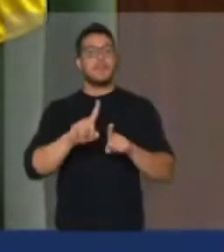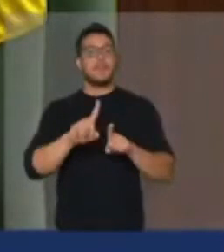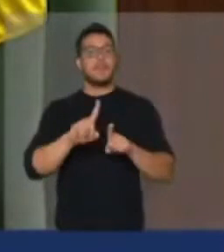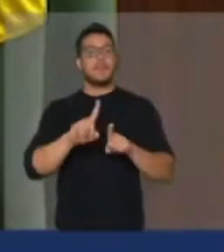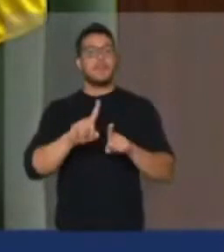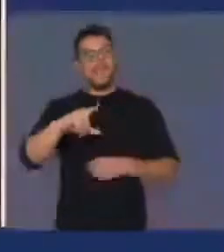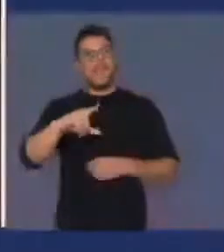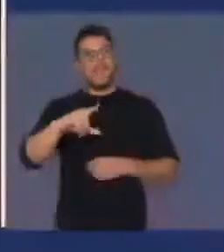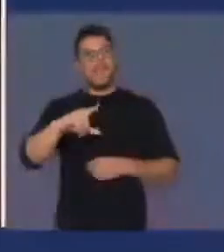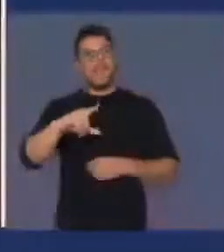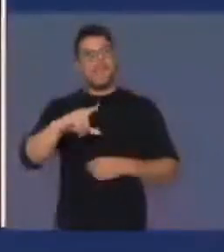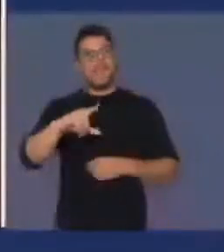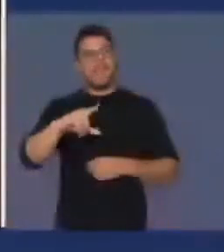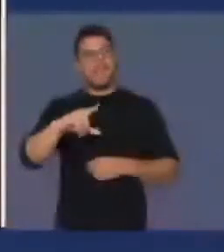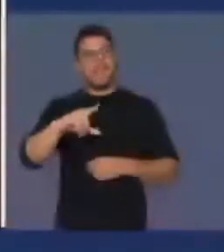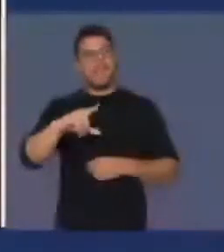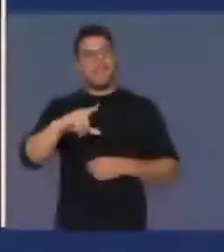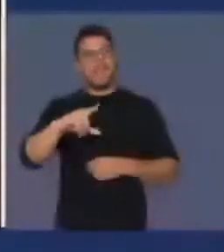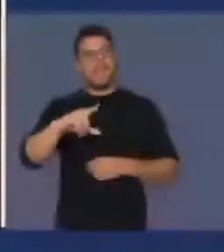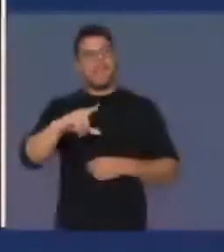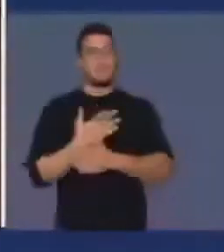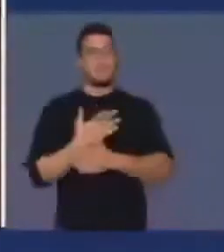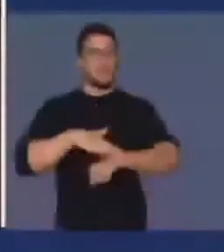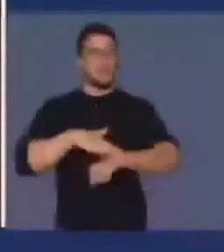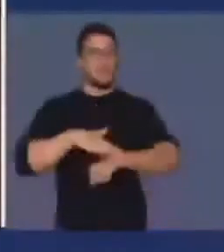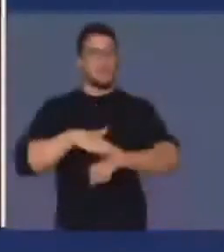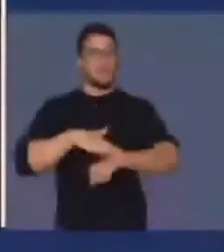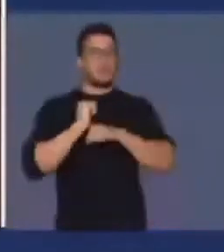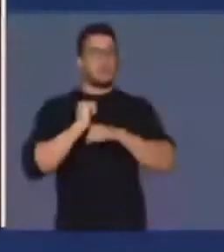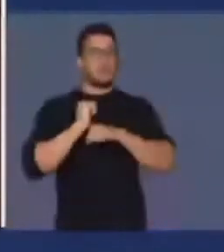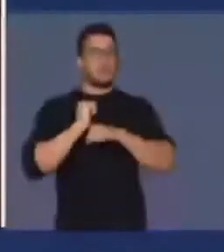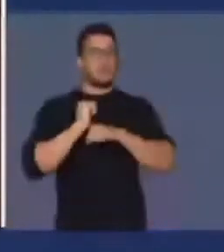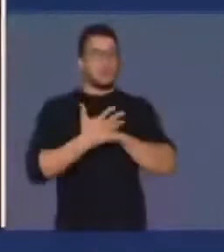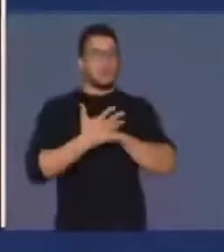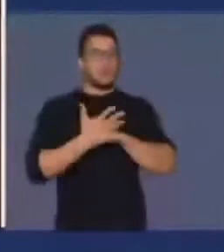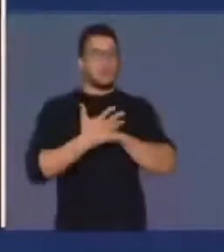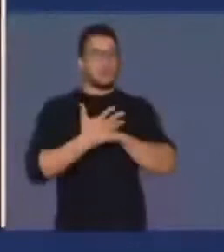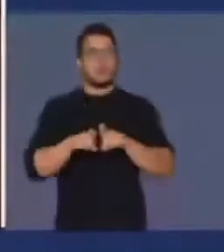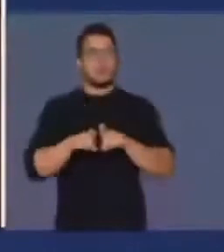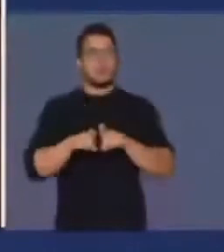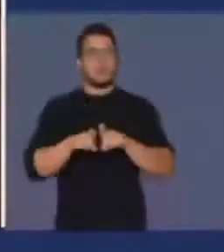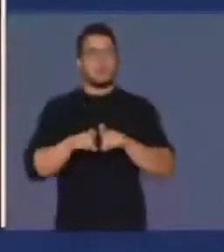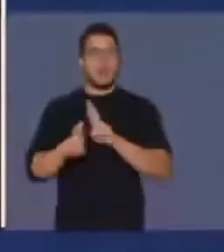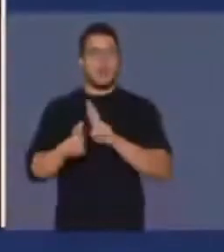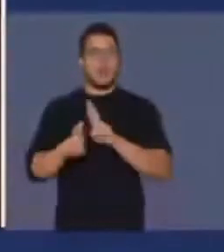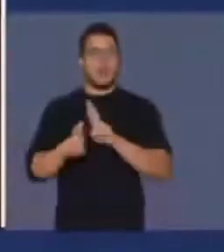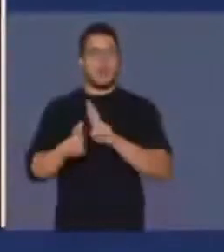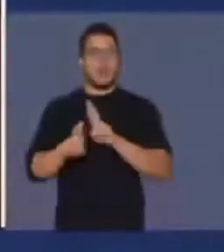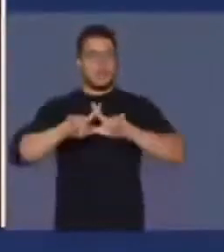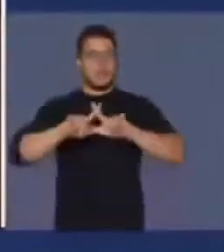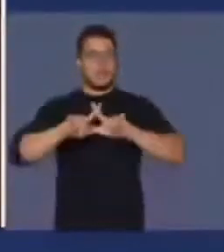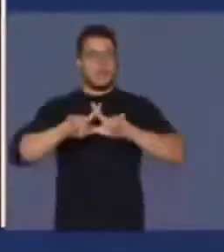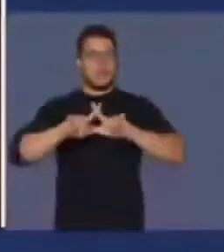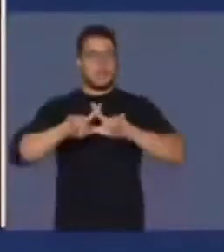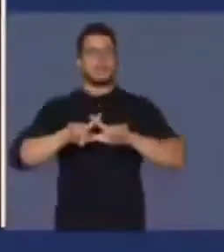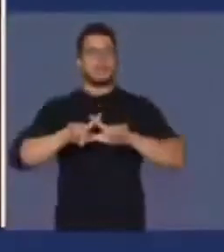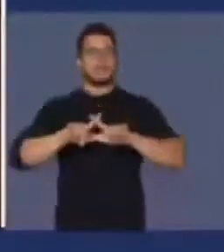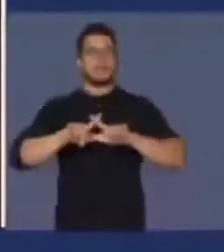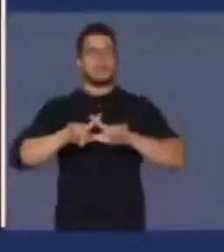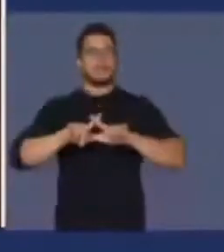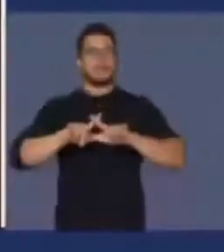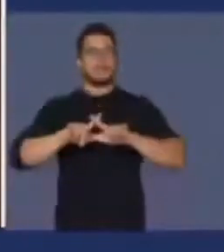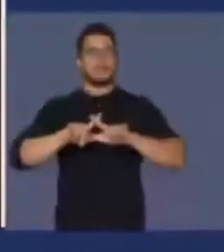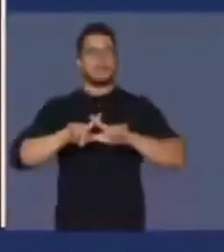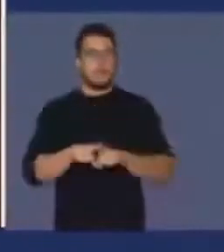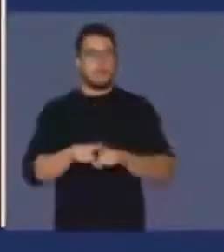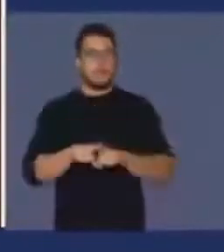durante a pandemia, as relações com a milícia e o crime organizado, os atos organizados e